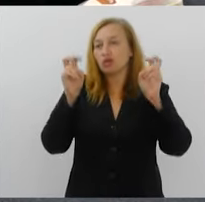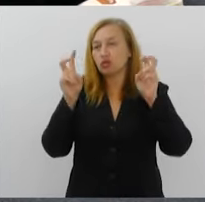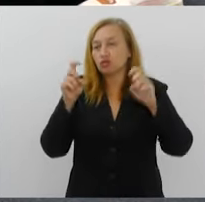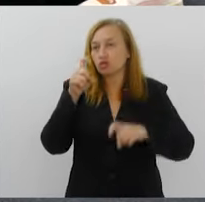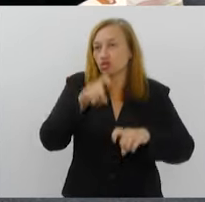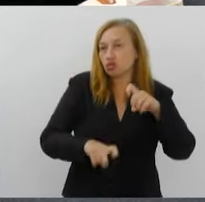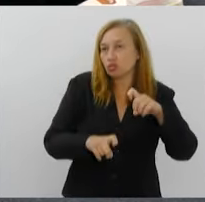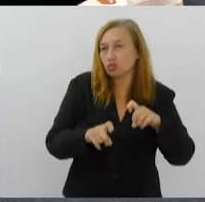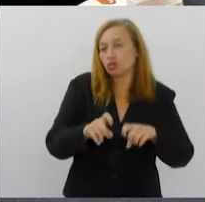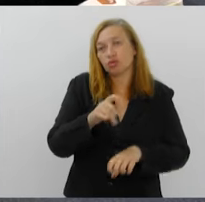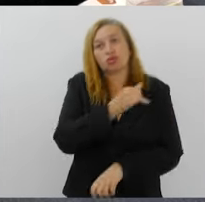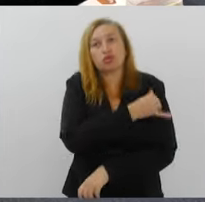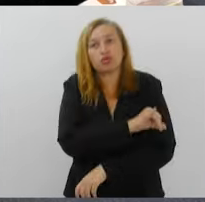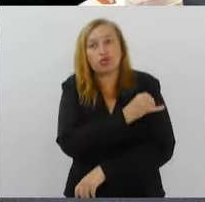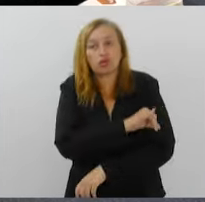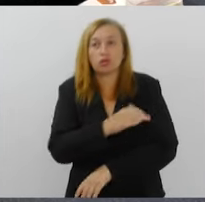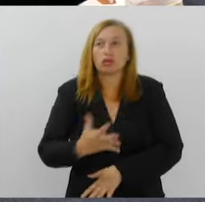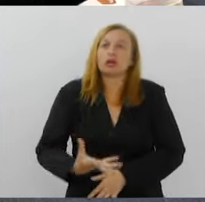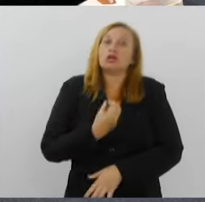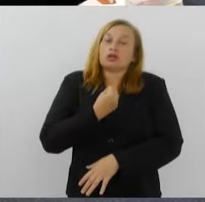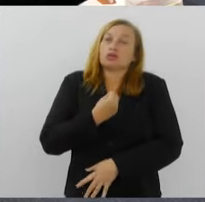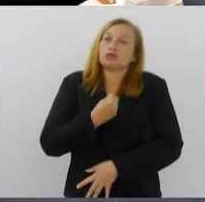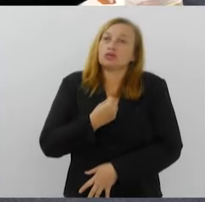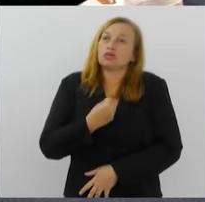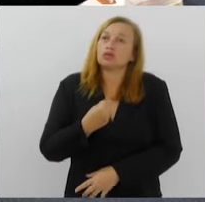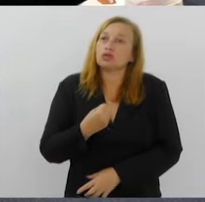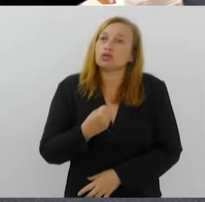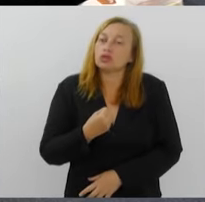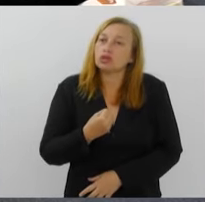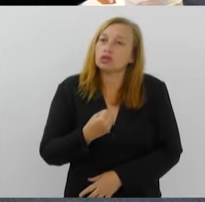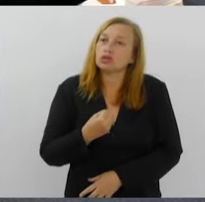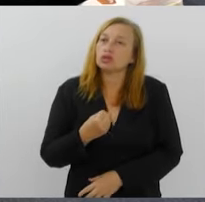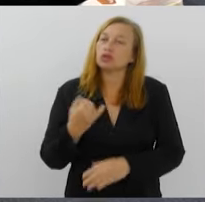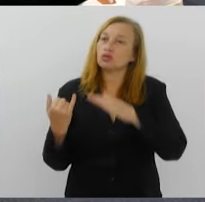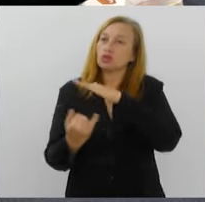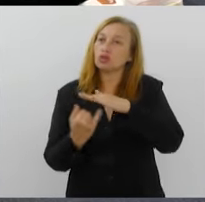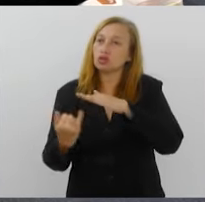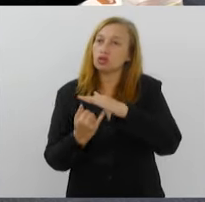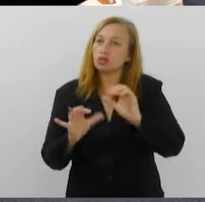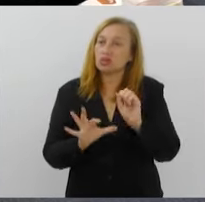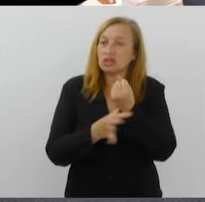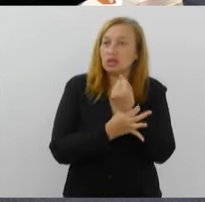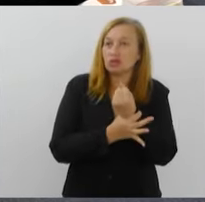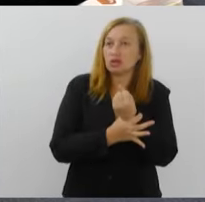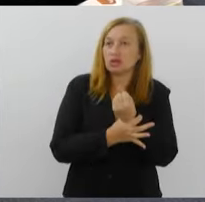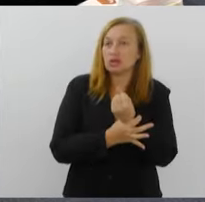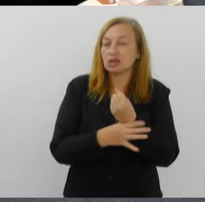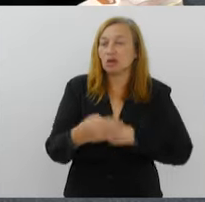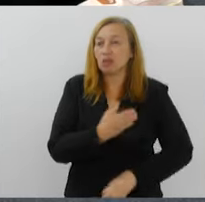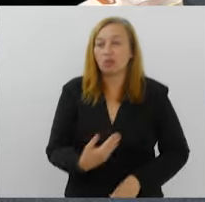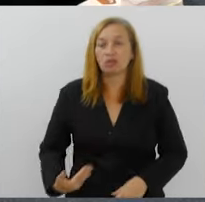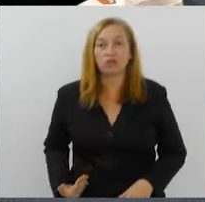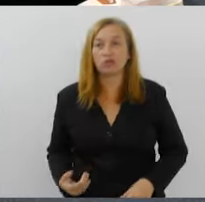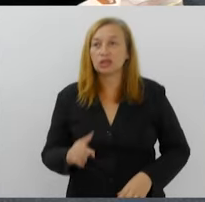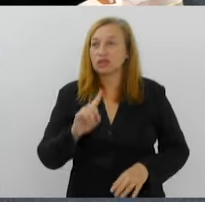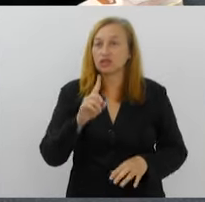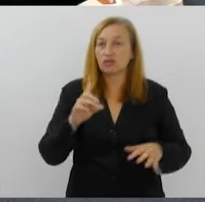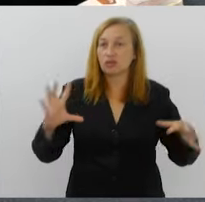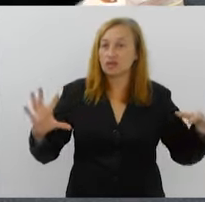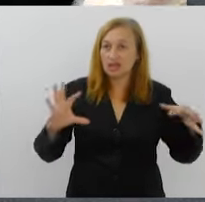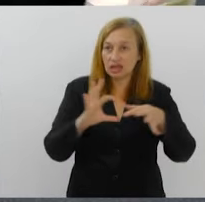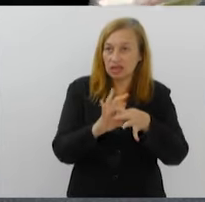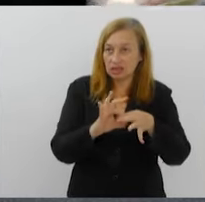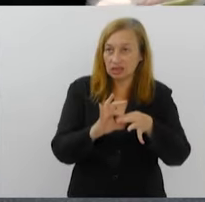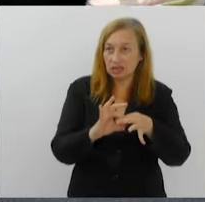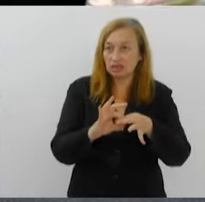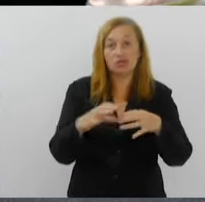Rio de Janeiro e nos surpreendeu que o ISP, que é o Instituto de Segurança Pública, não faz o cruzamento dos dados. Ou